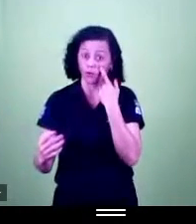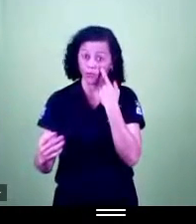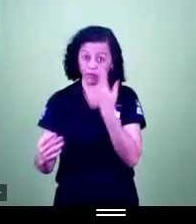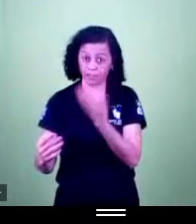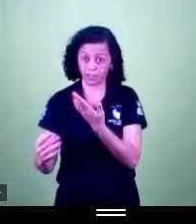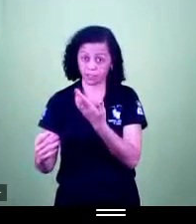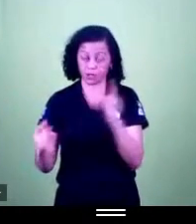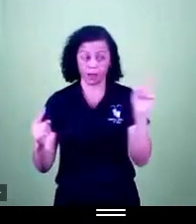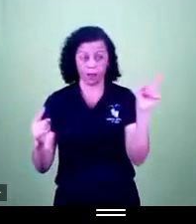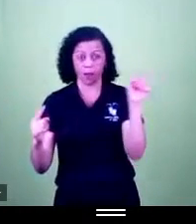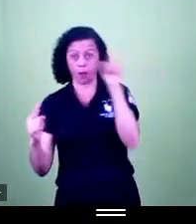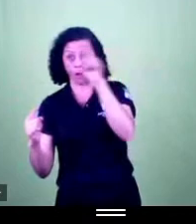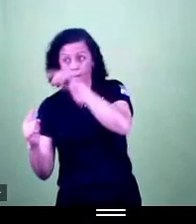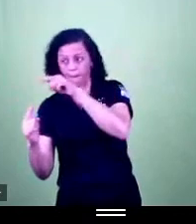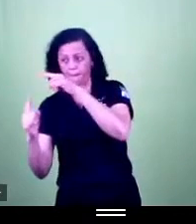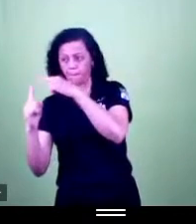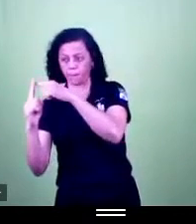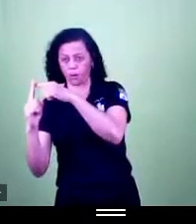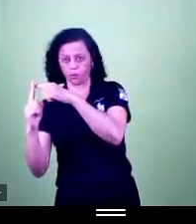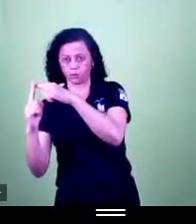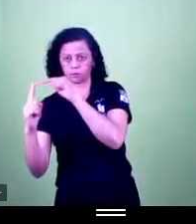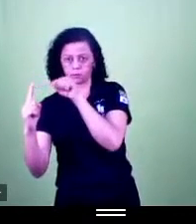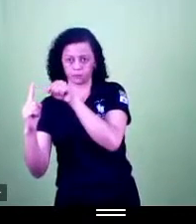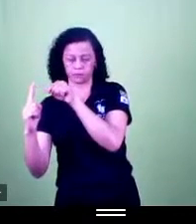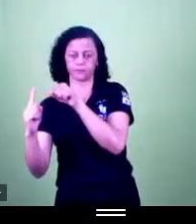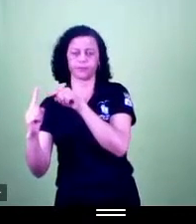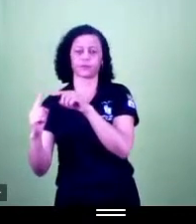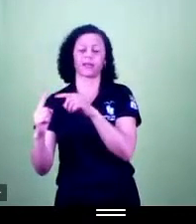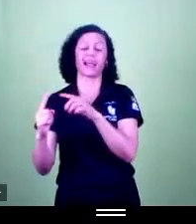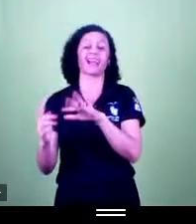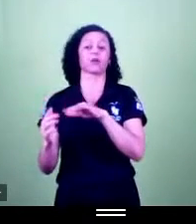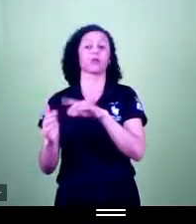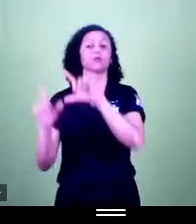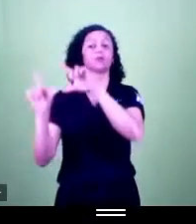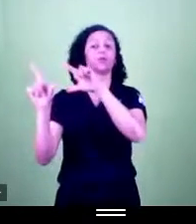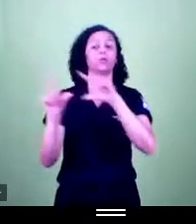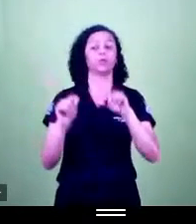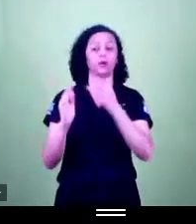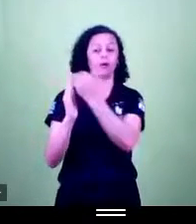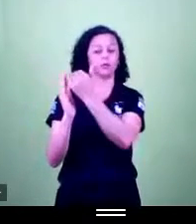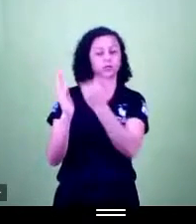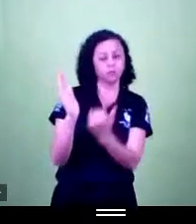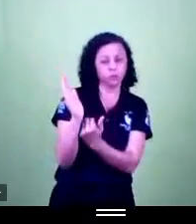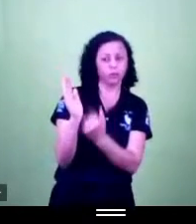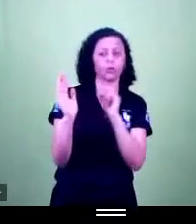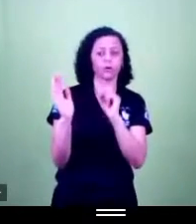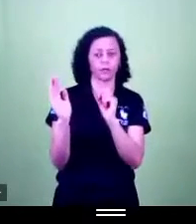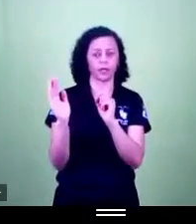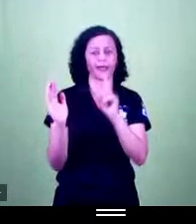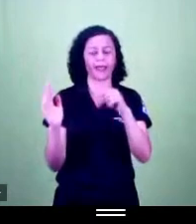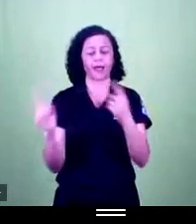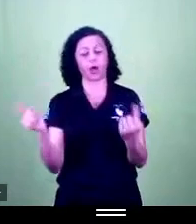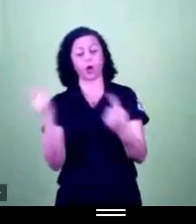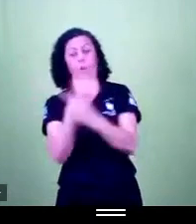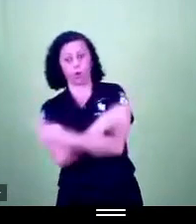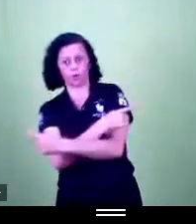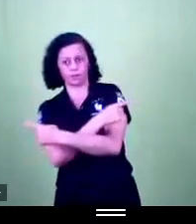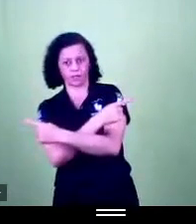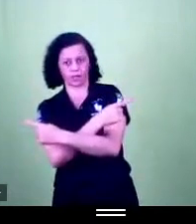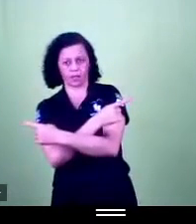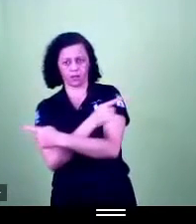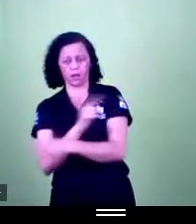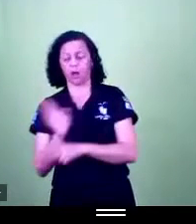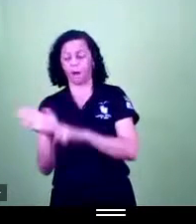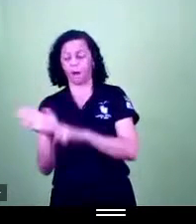de elevação. Na queda vai ser o contrário. Vocês vão ver que a setinha aqui, ó, a tensão é contrária ao sentido